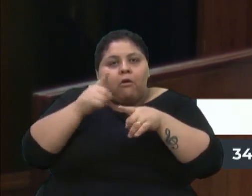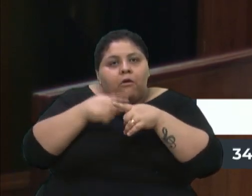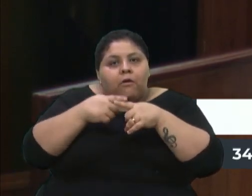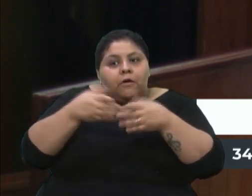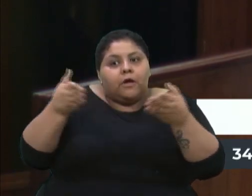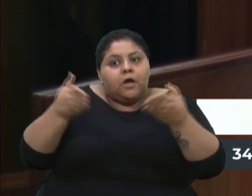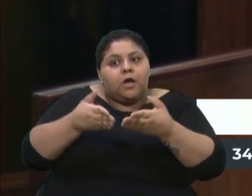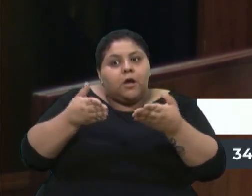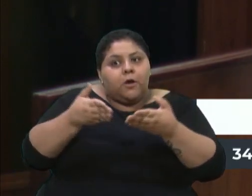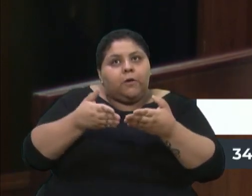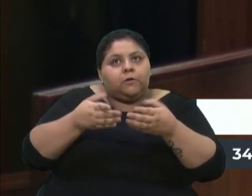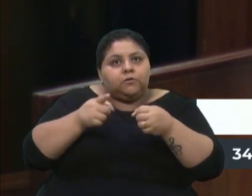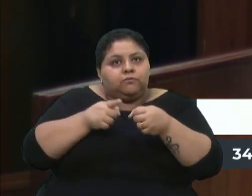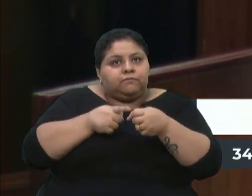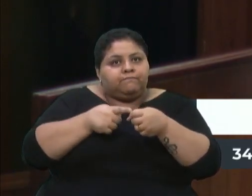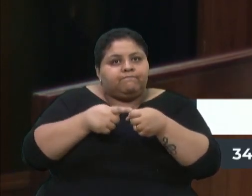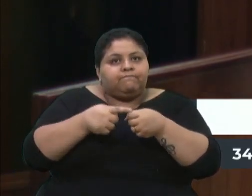continua